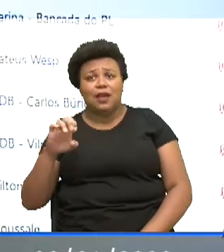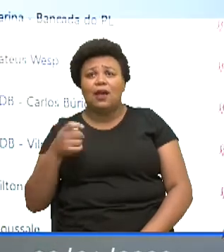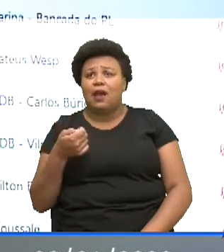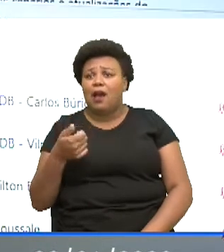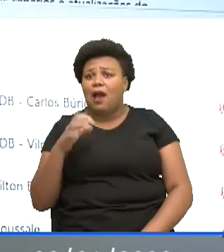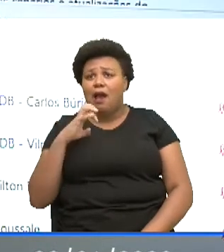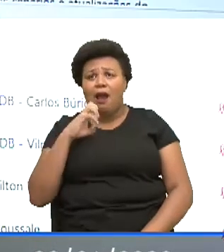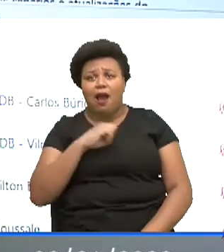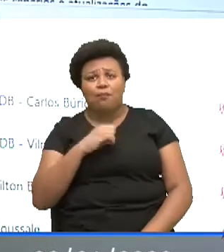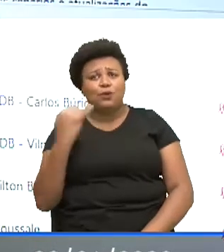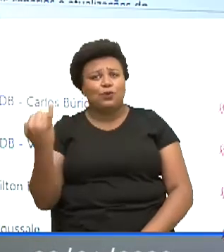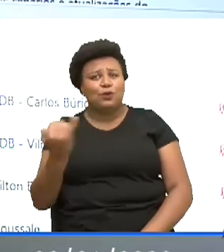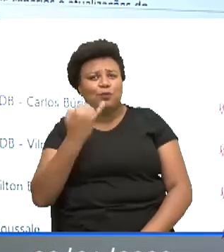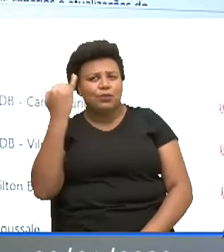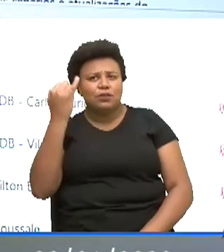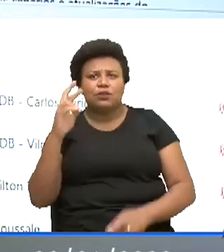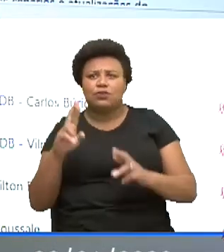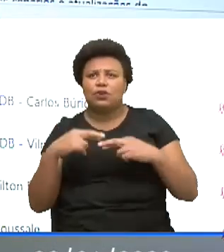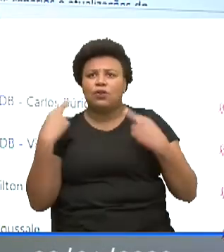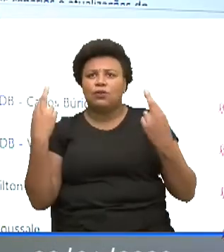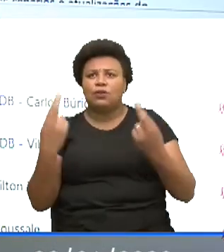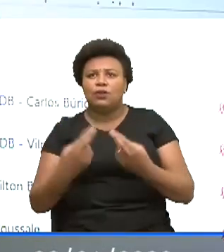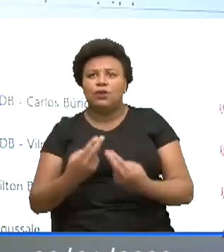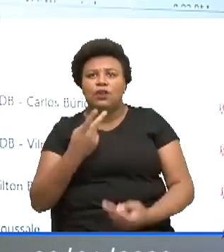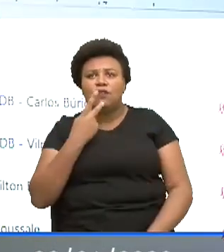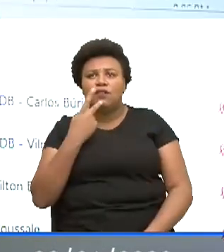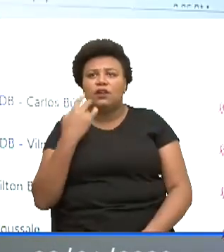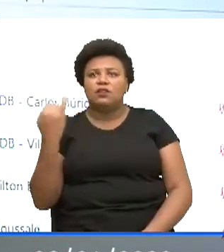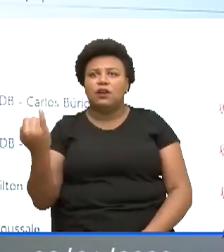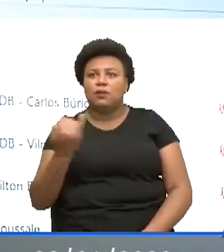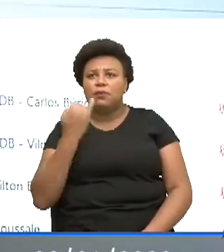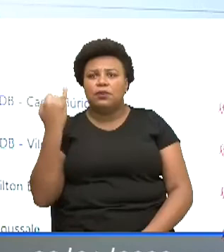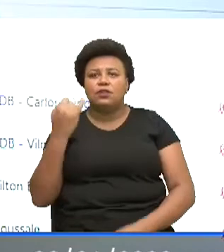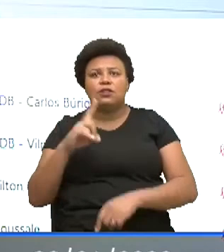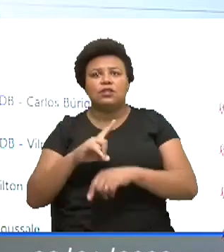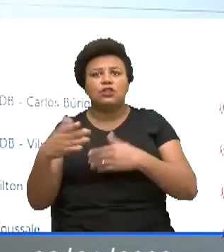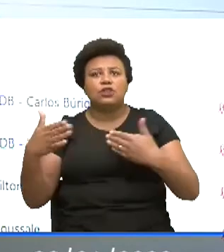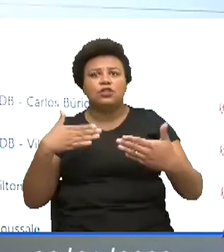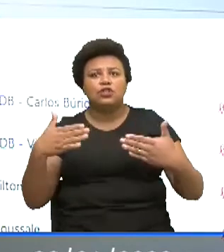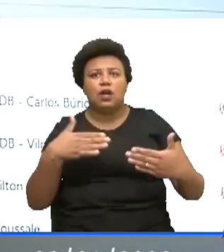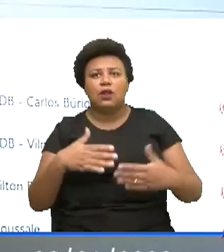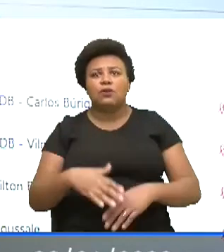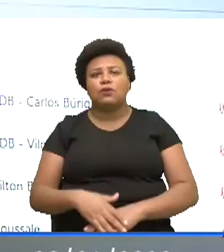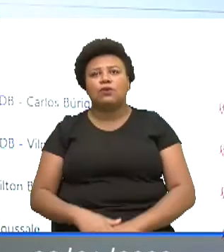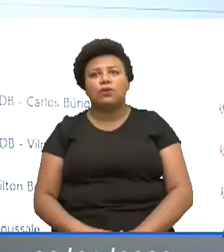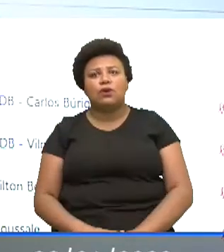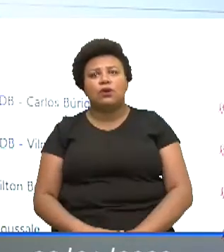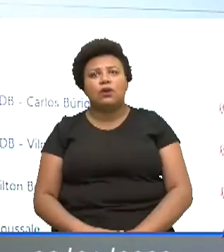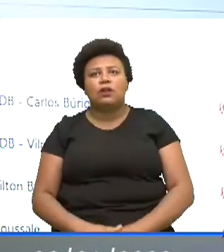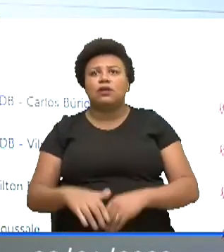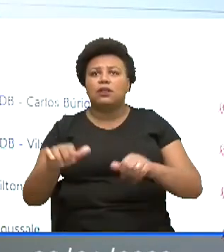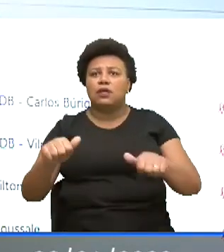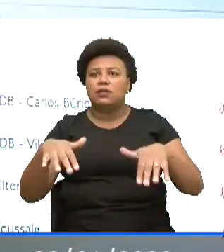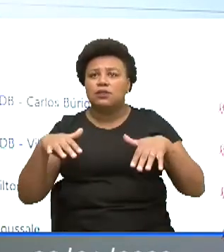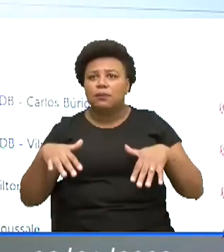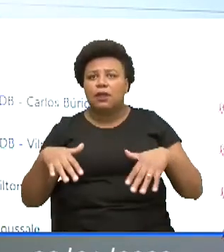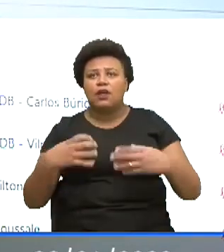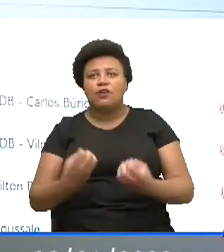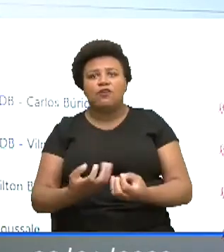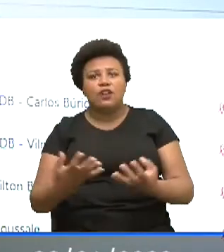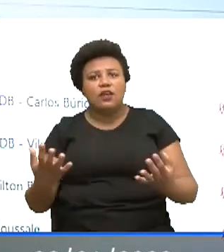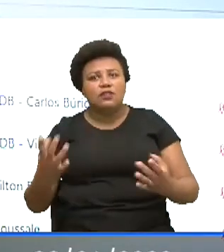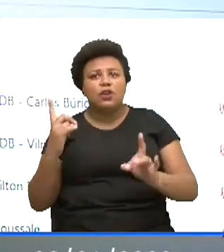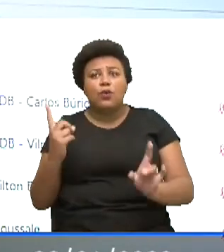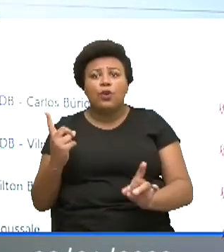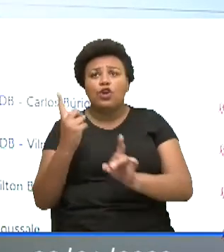uma importante reunião, quero dizer da importância desse diálogo que a nossa Assembleia proporciona, esse encontro